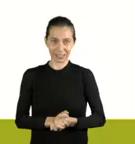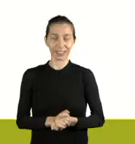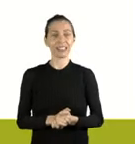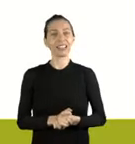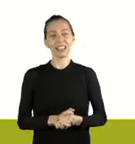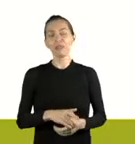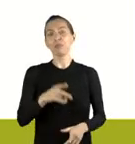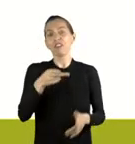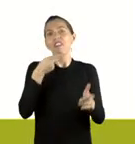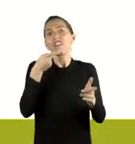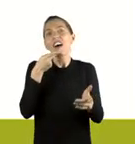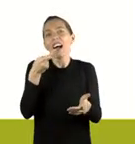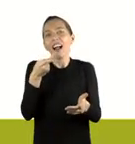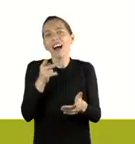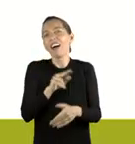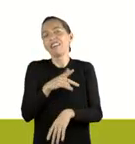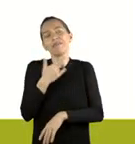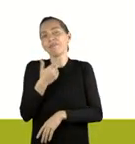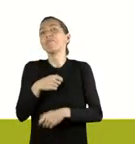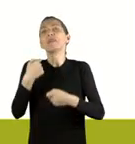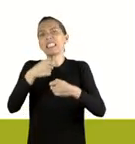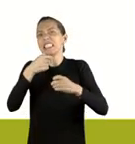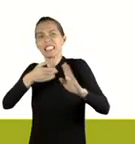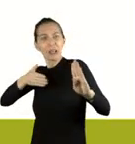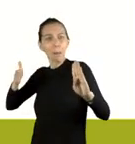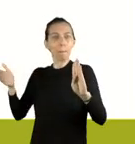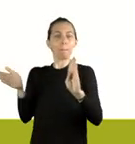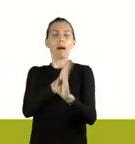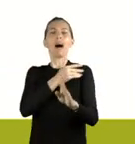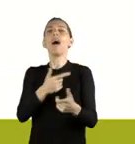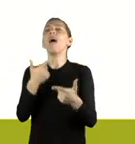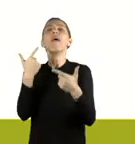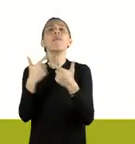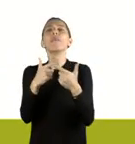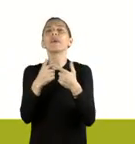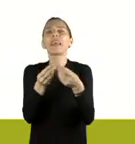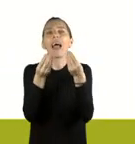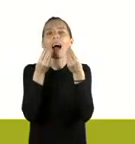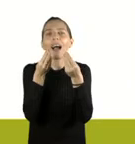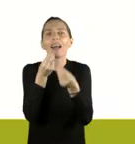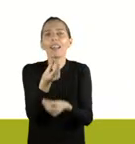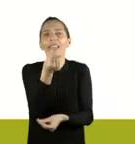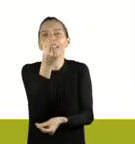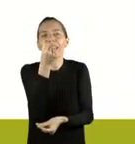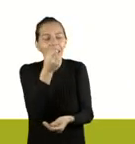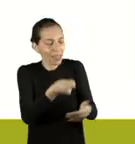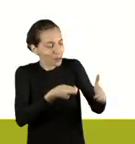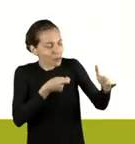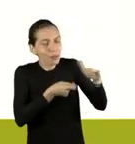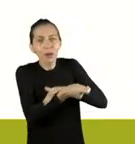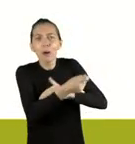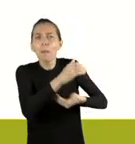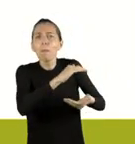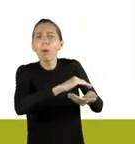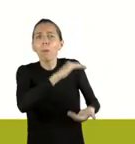verdade. Por que que vocês ainda investem em poupança? Ah,